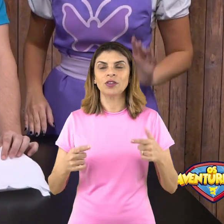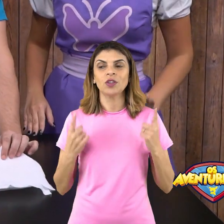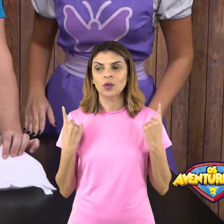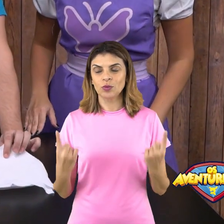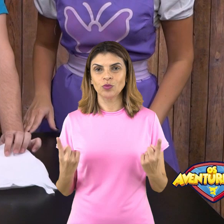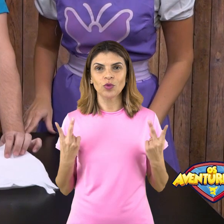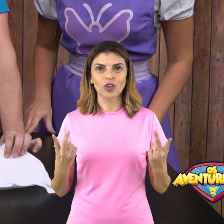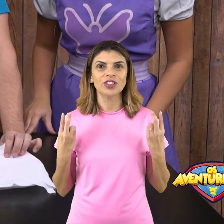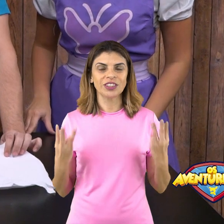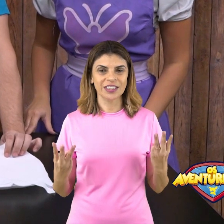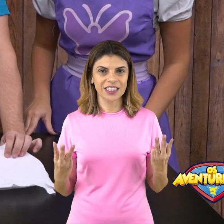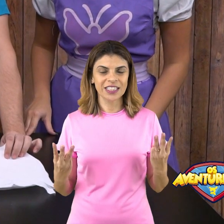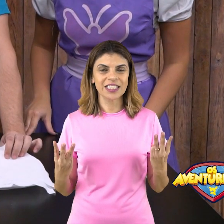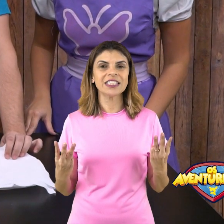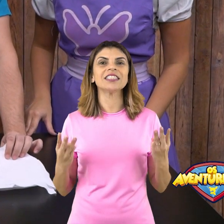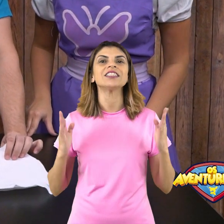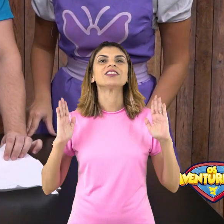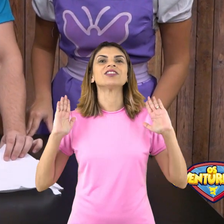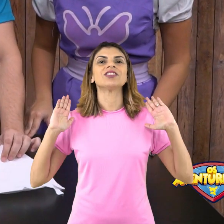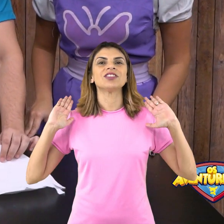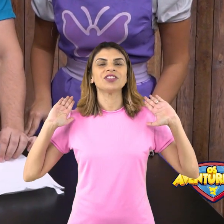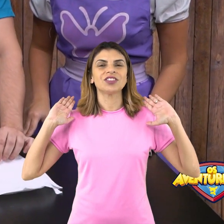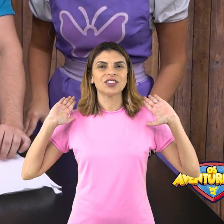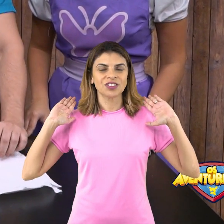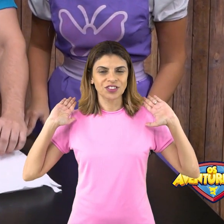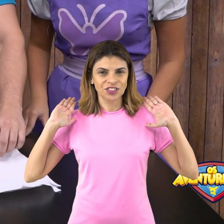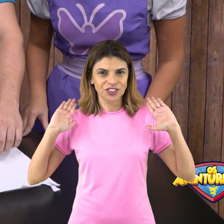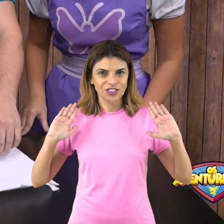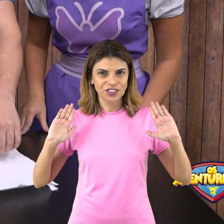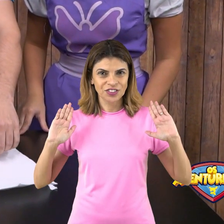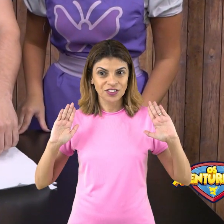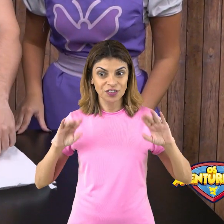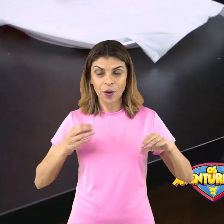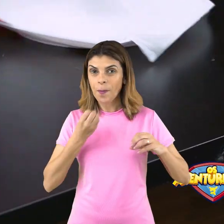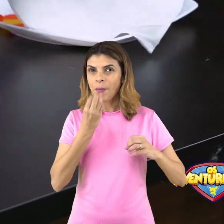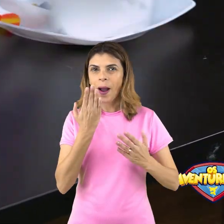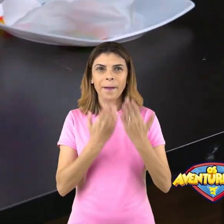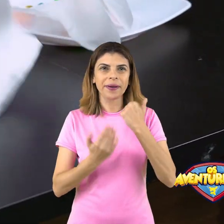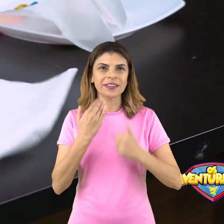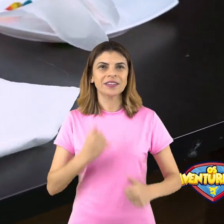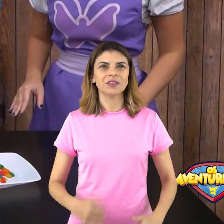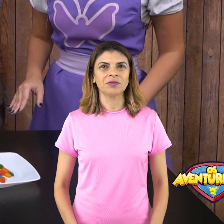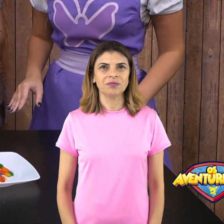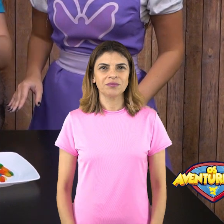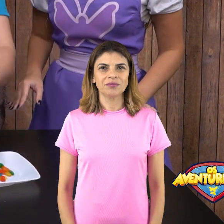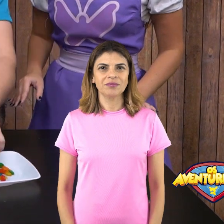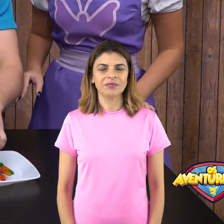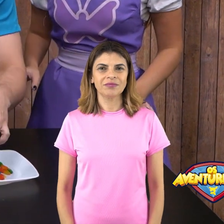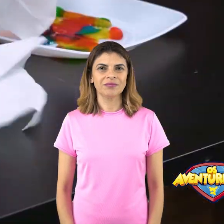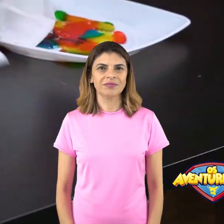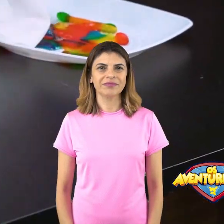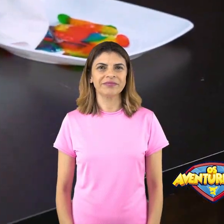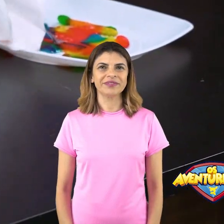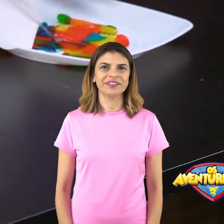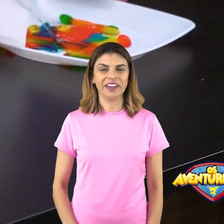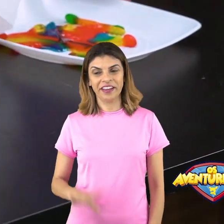Um, dois, três e... Bom apetite. Eita, que